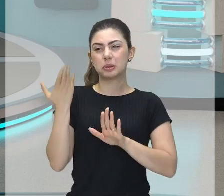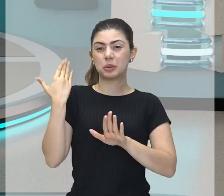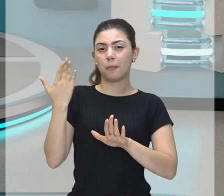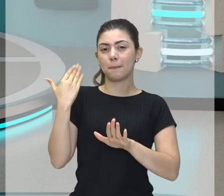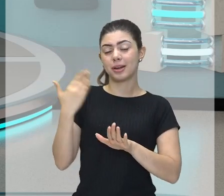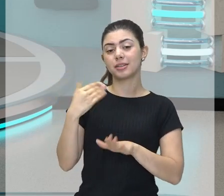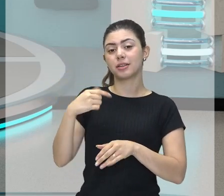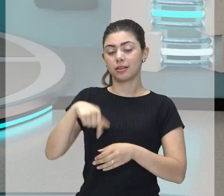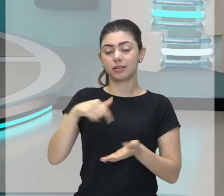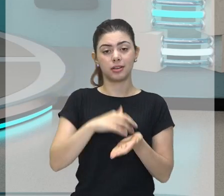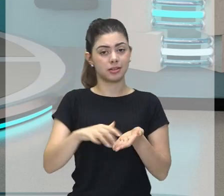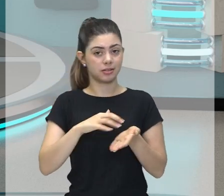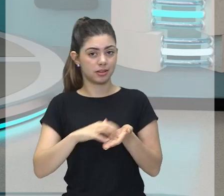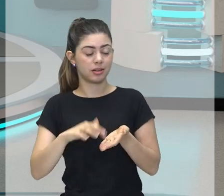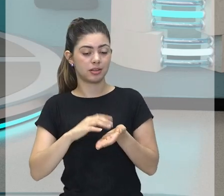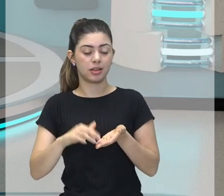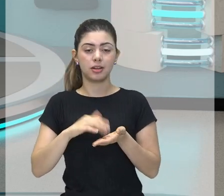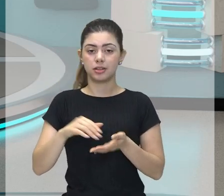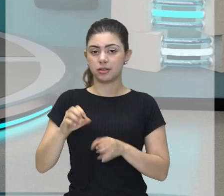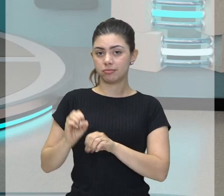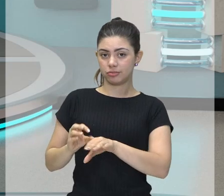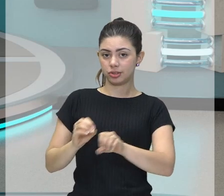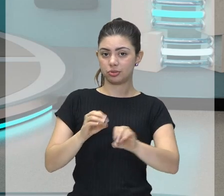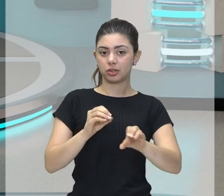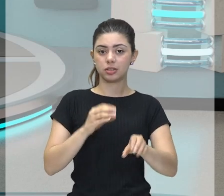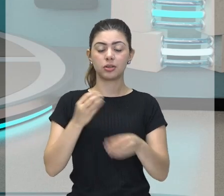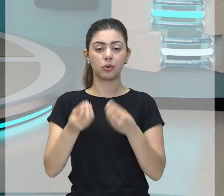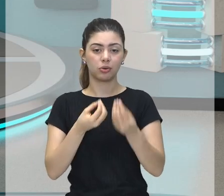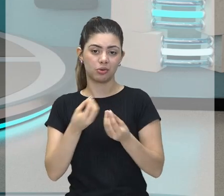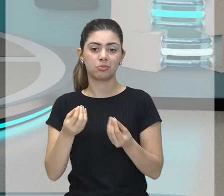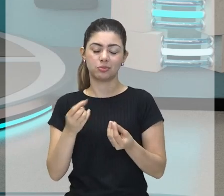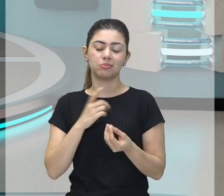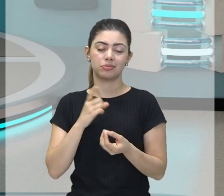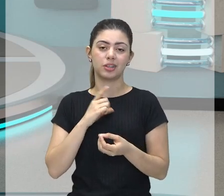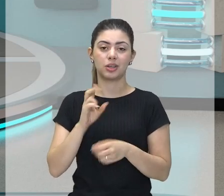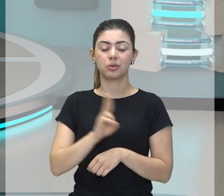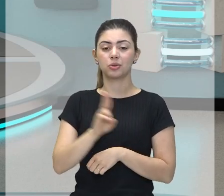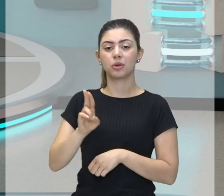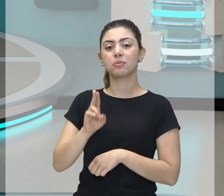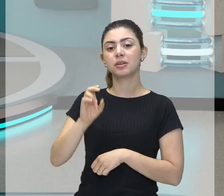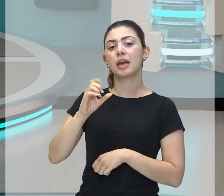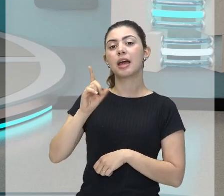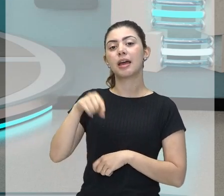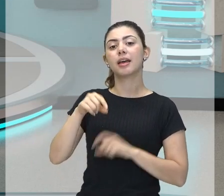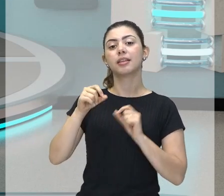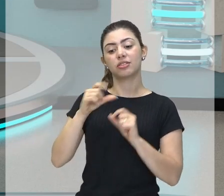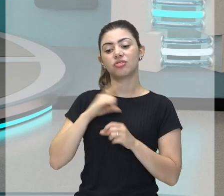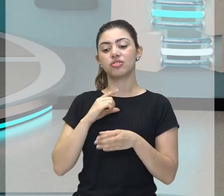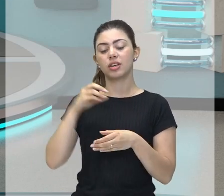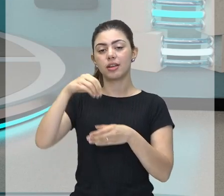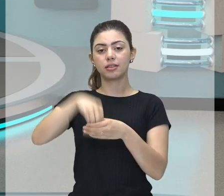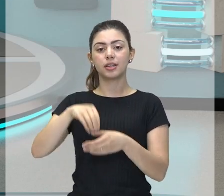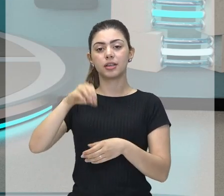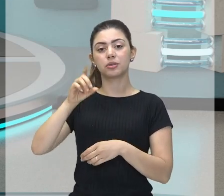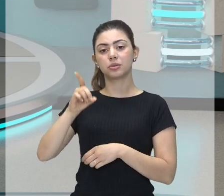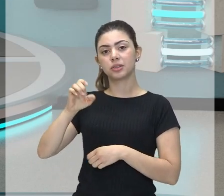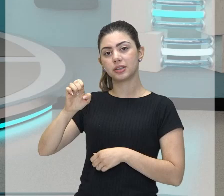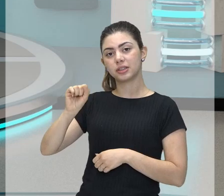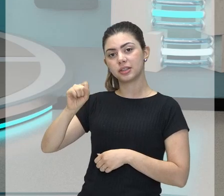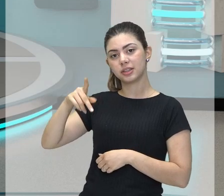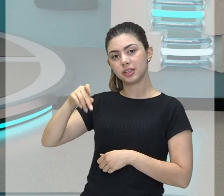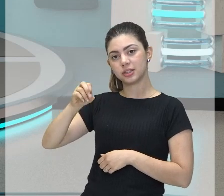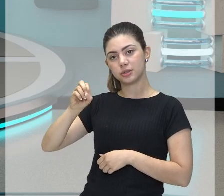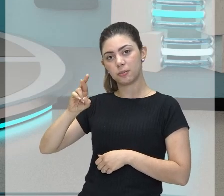própria Secretaria de Educação se chamava Secretaria de Educação e Desporto, né? Mas